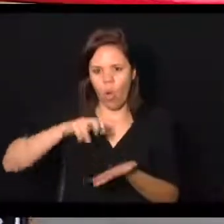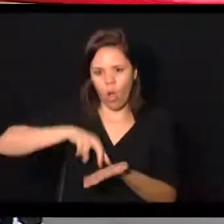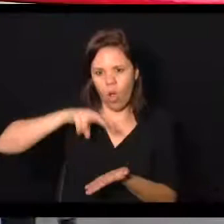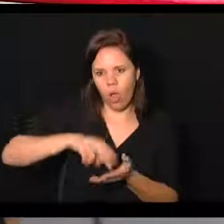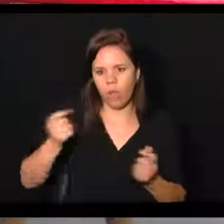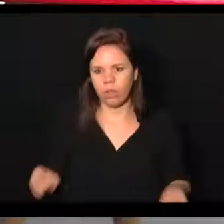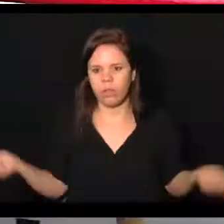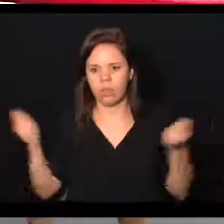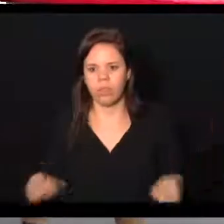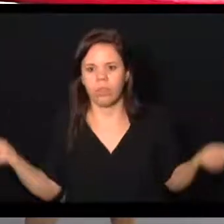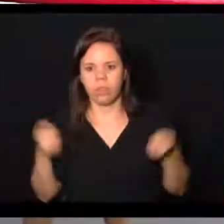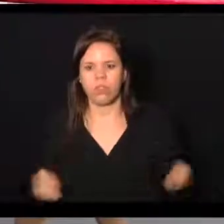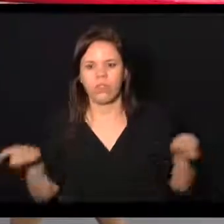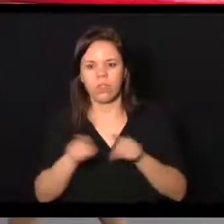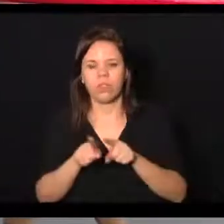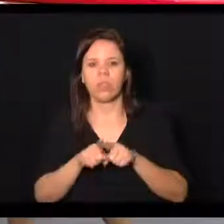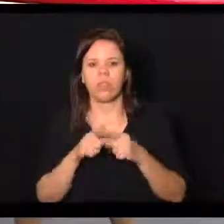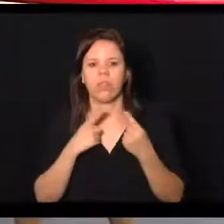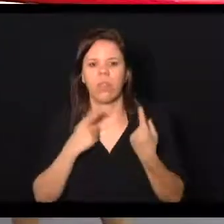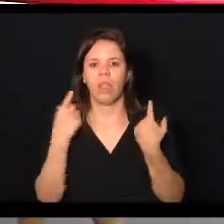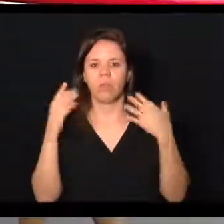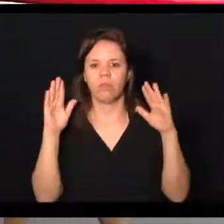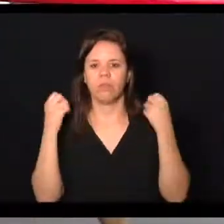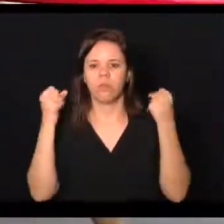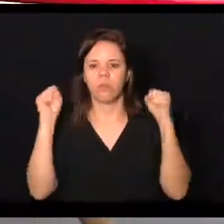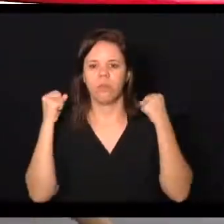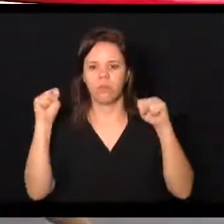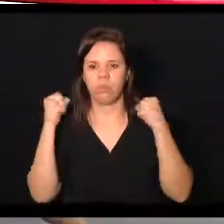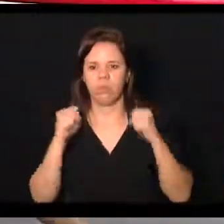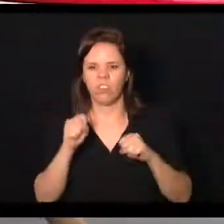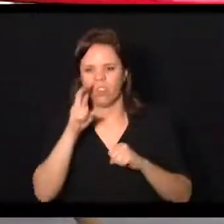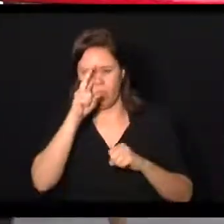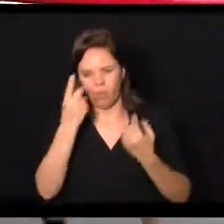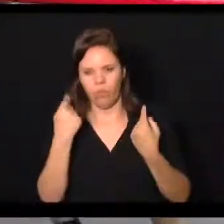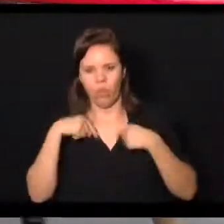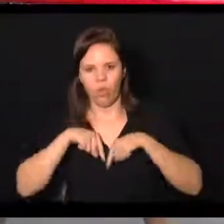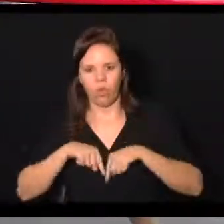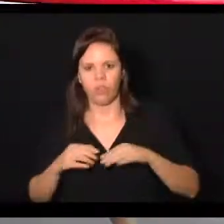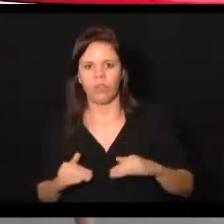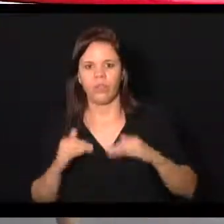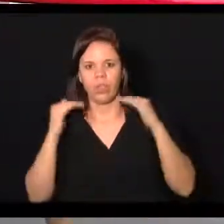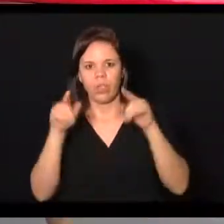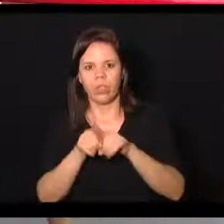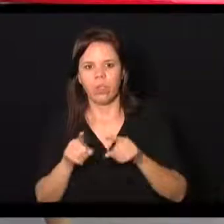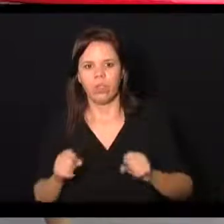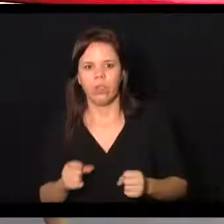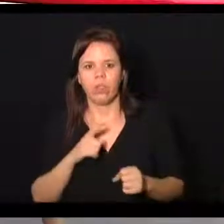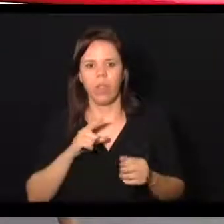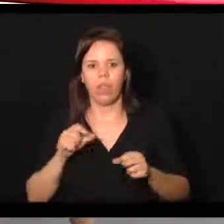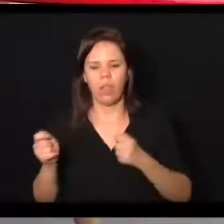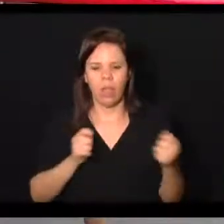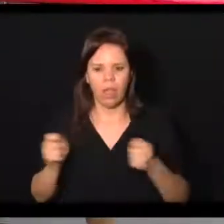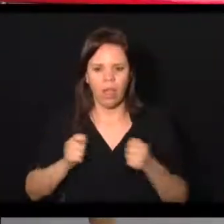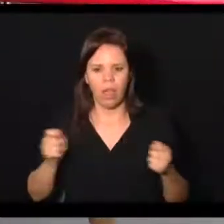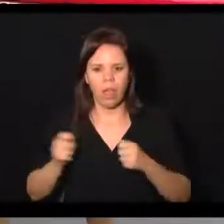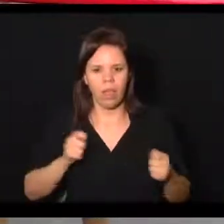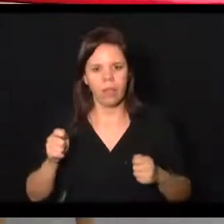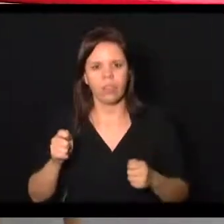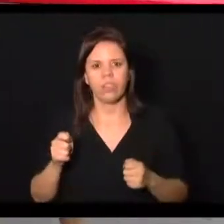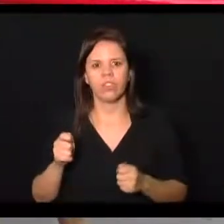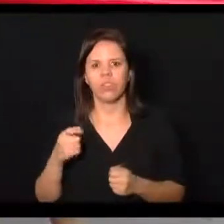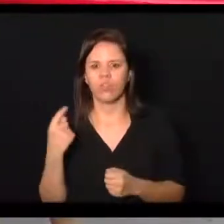muito abdominal, tem que ter a parte inferior muito fortalecida. Nós temos trabalho com equilíbrio, por exemplo, ficar